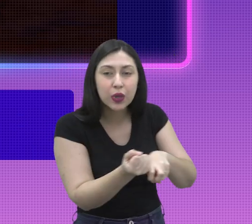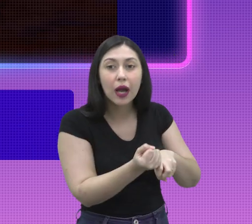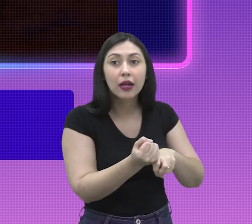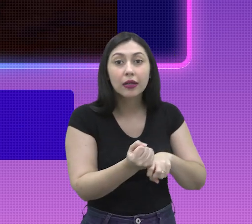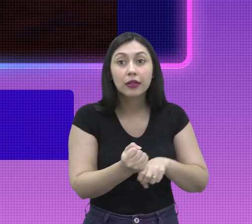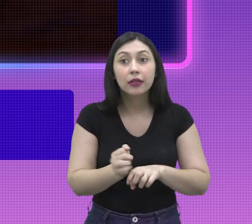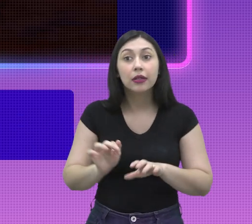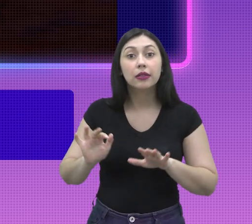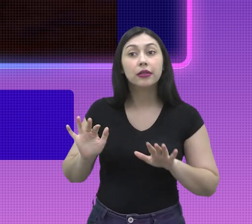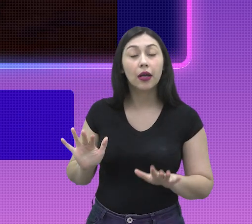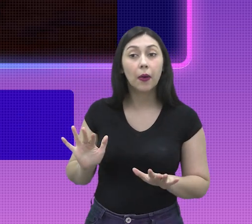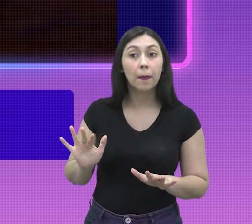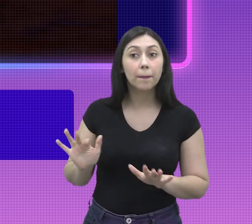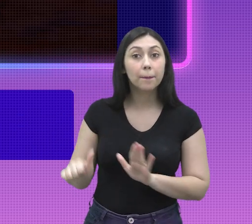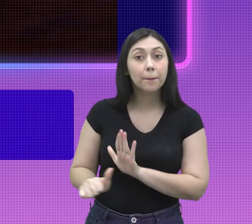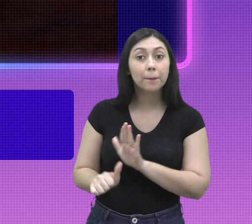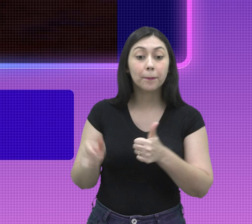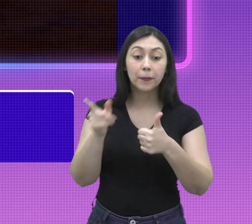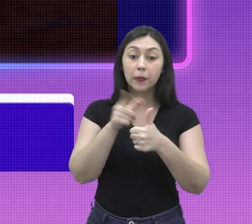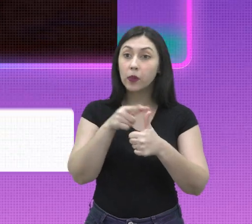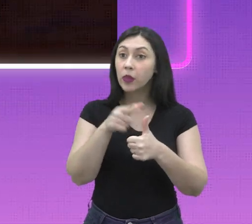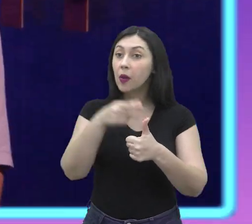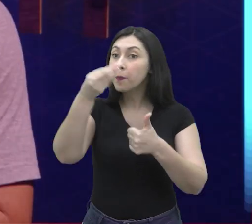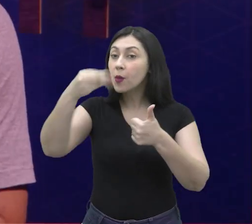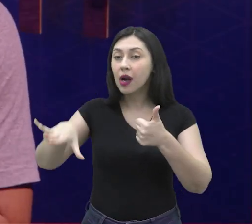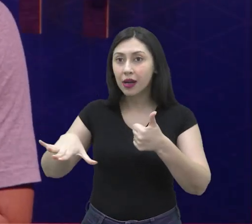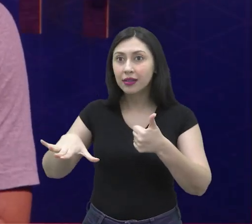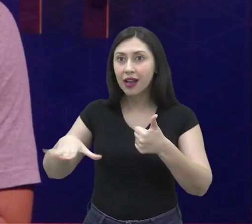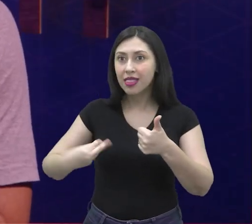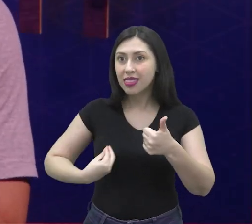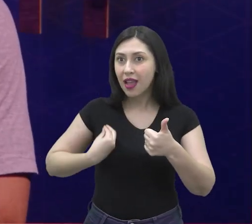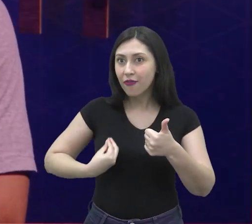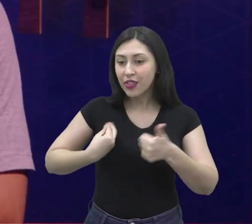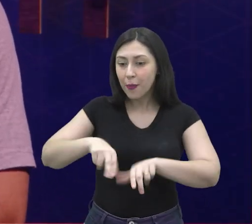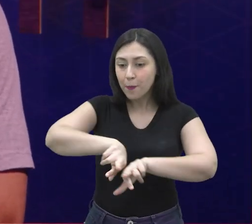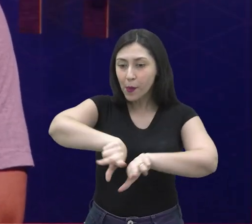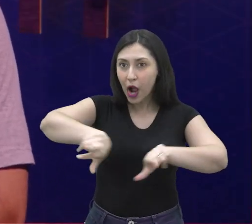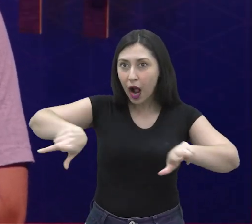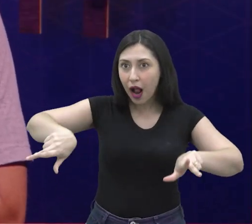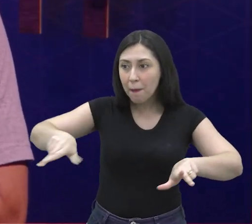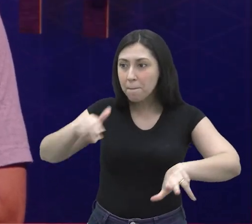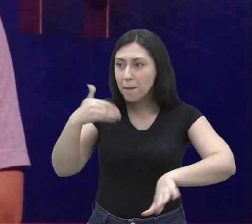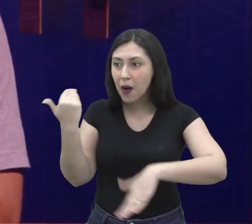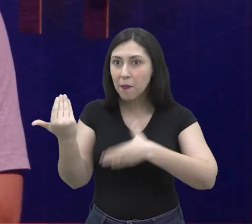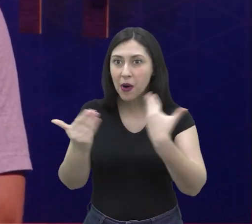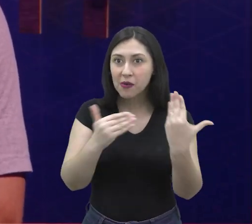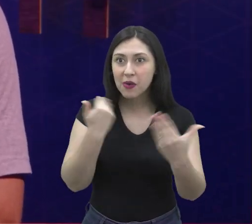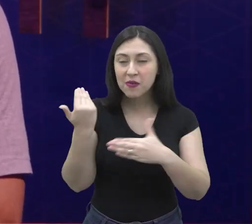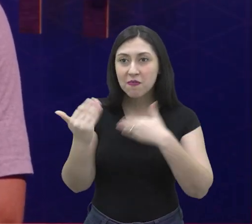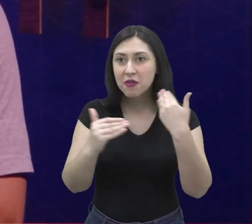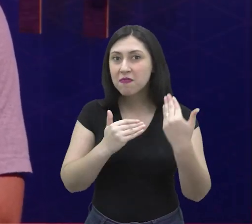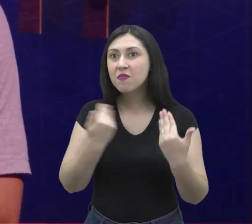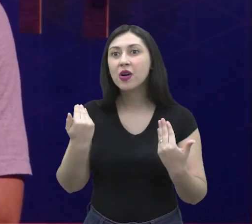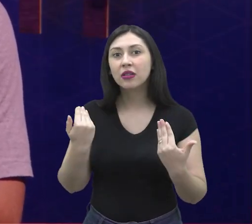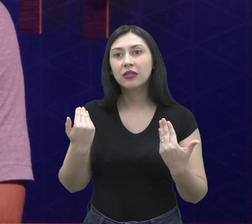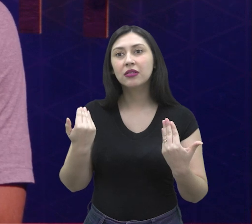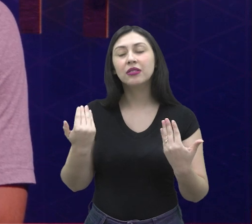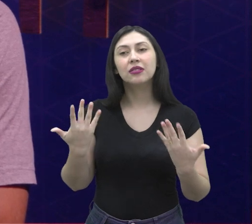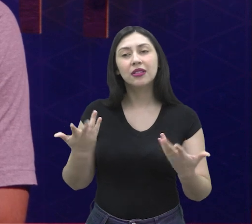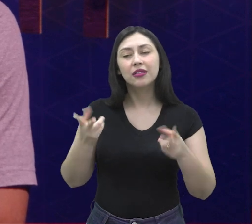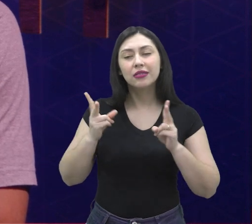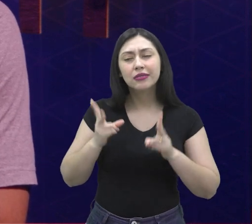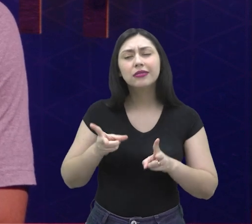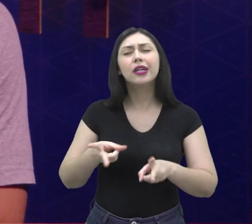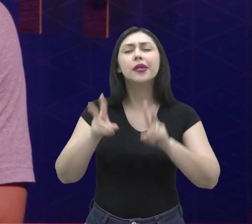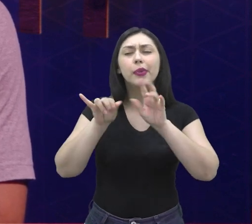um incêndio florestal, a perda da biodiversidade. Então, assim, os animais... E, gente, como a gente